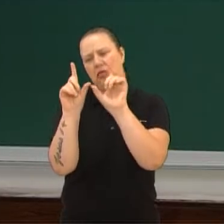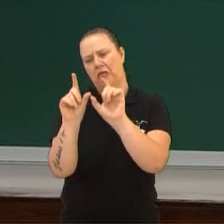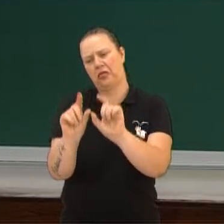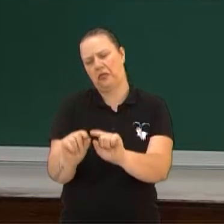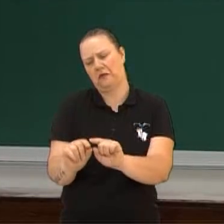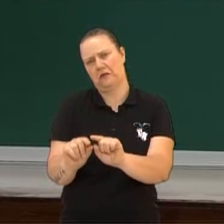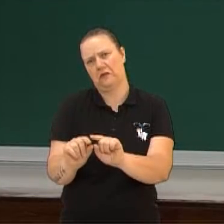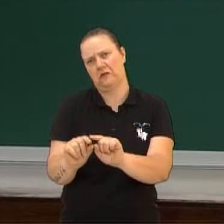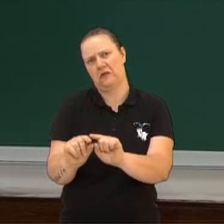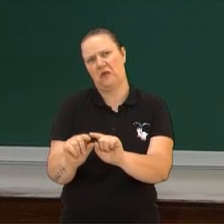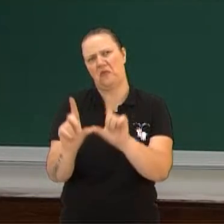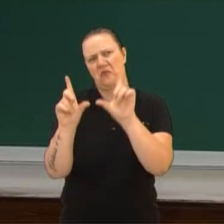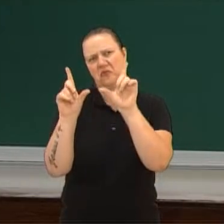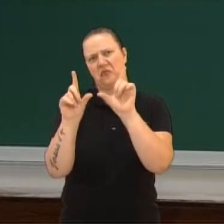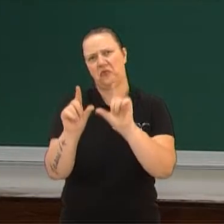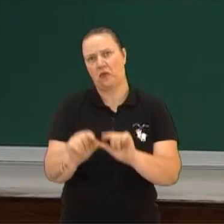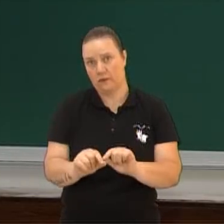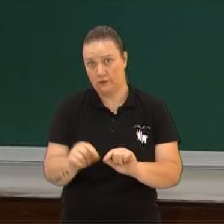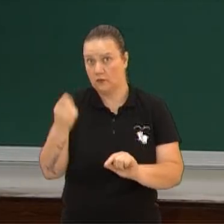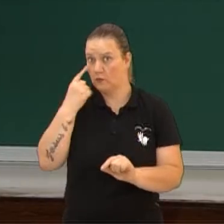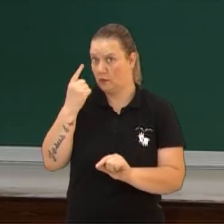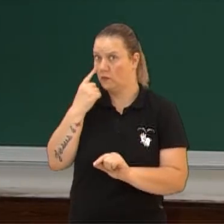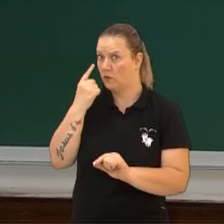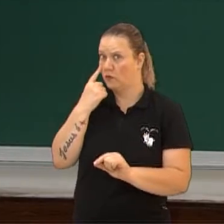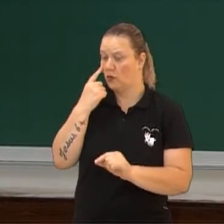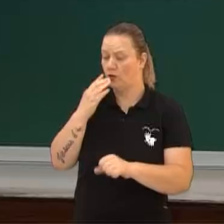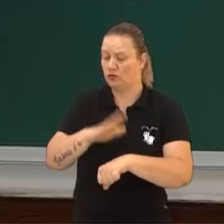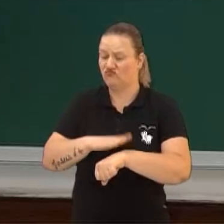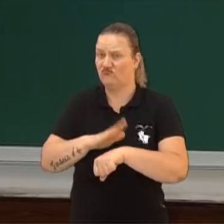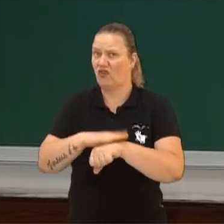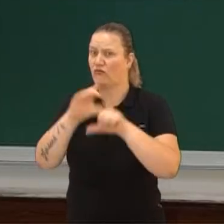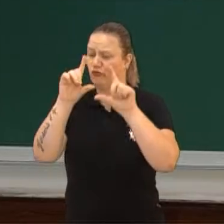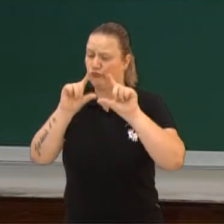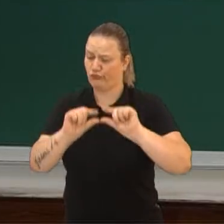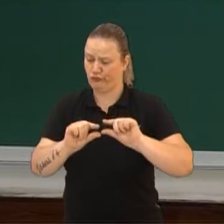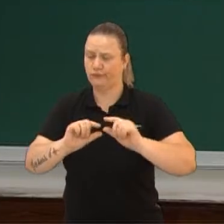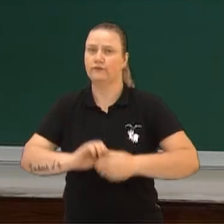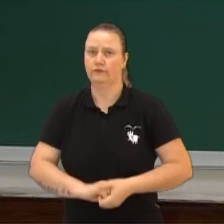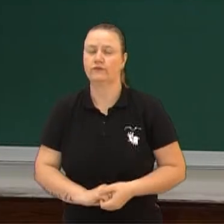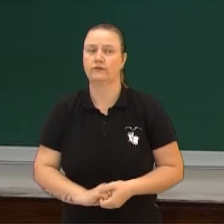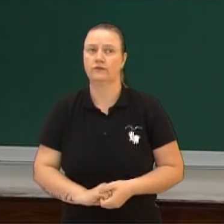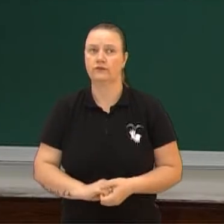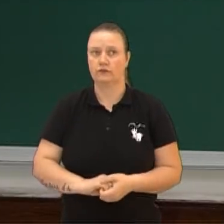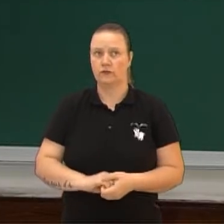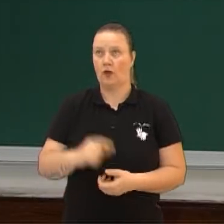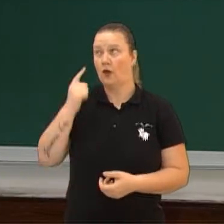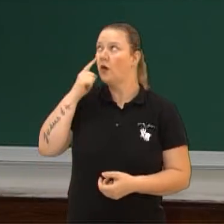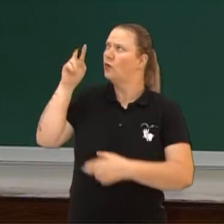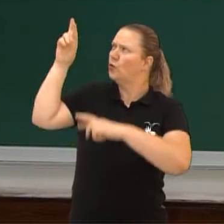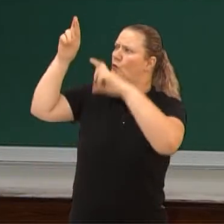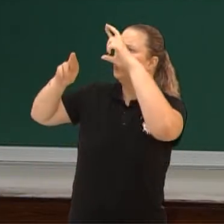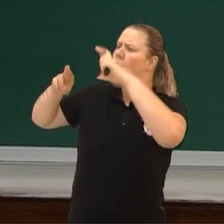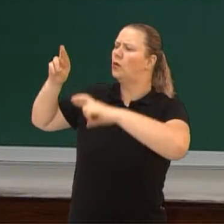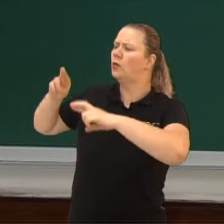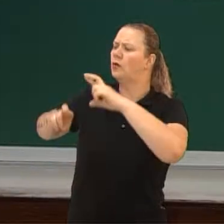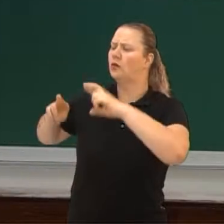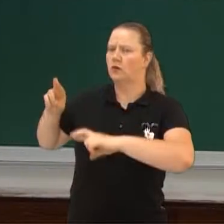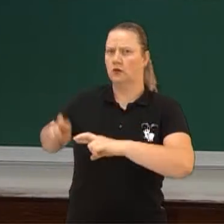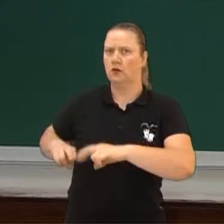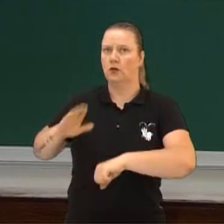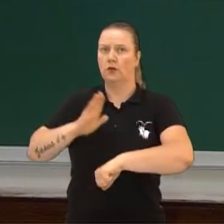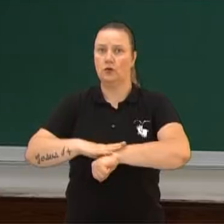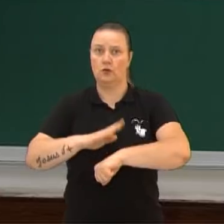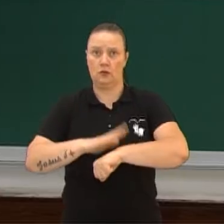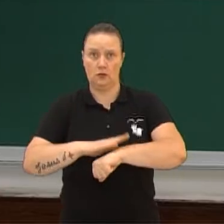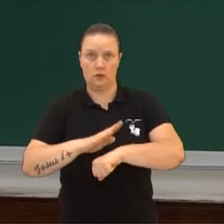de estudos? O menor tempo. Então, vamos naquela, né? Olha só, observe a tabela. Então, vamos olhar a seção com o tempo gasto.